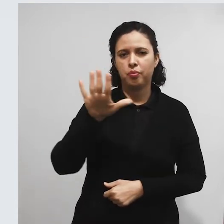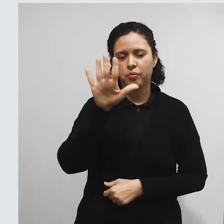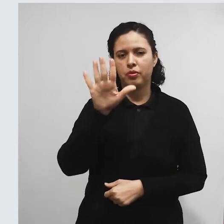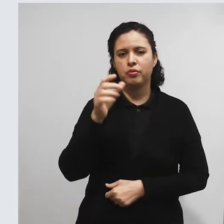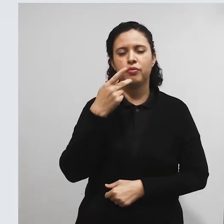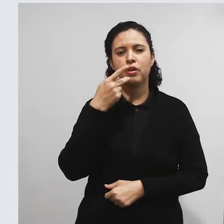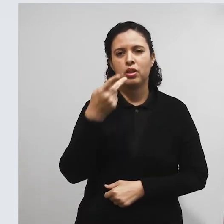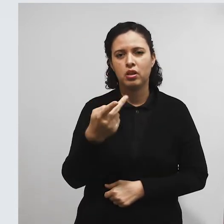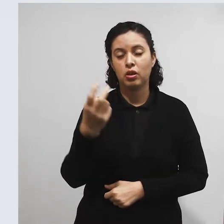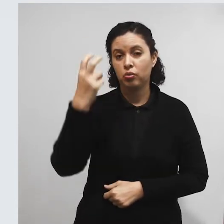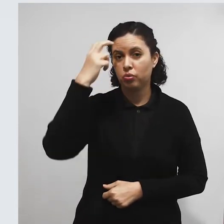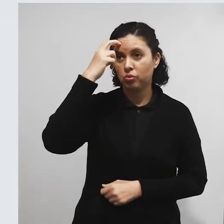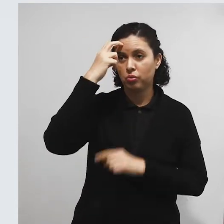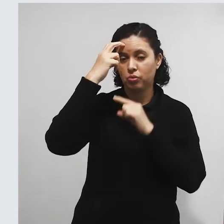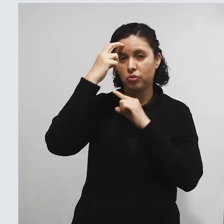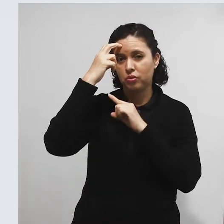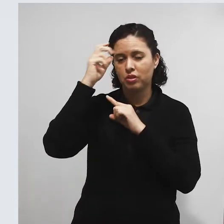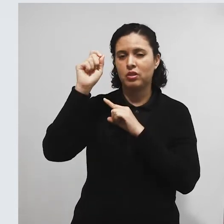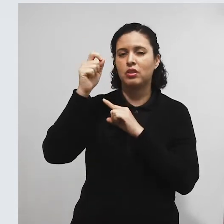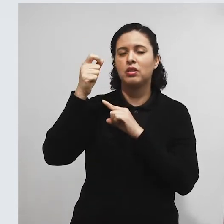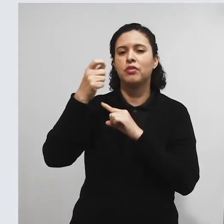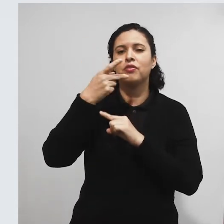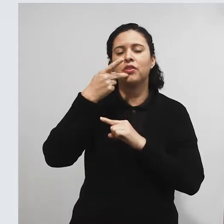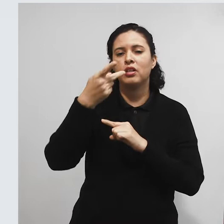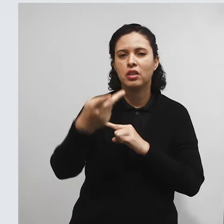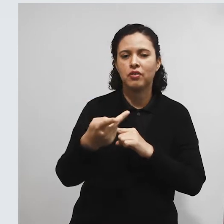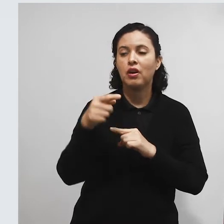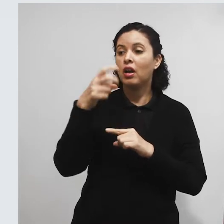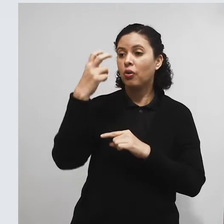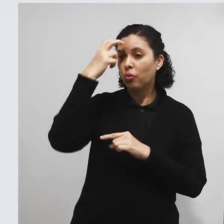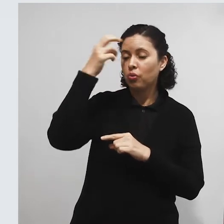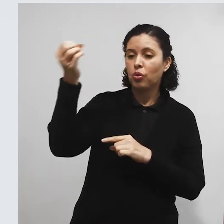diziam que essas culturas estavam em vias de